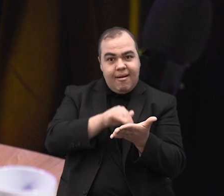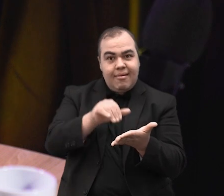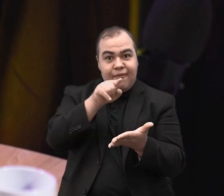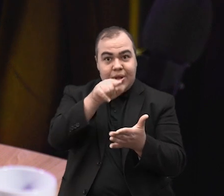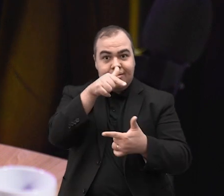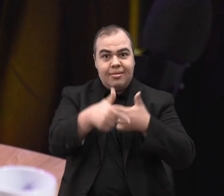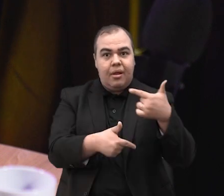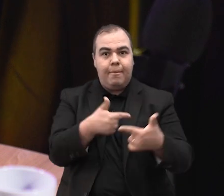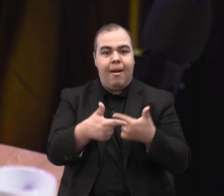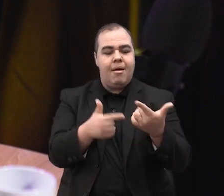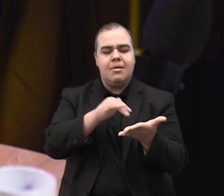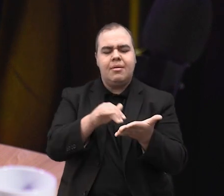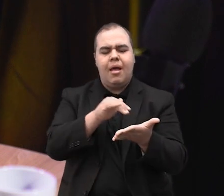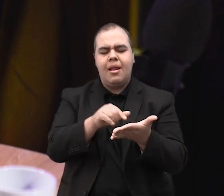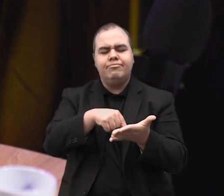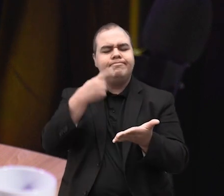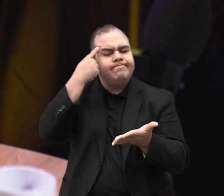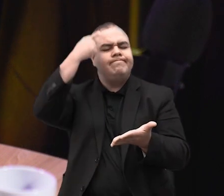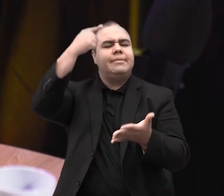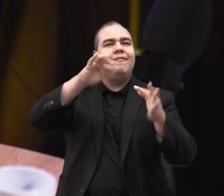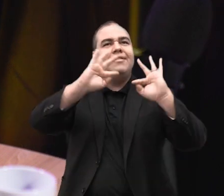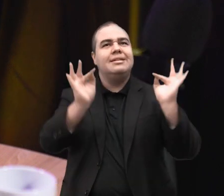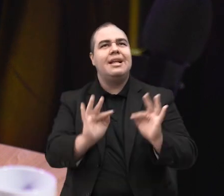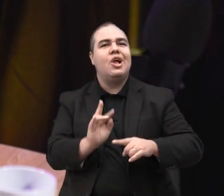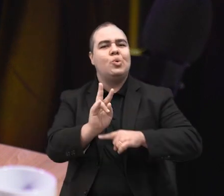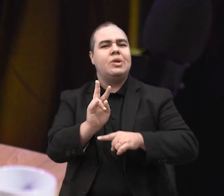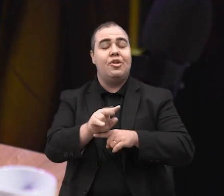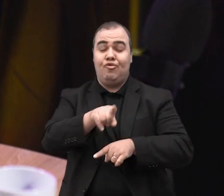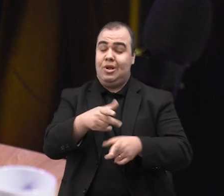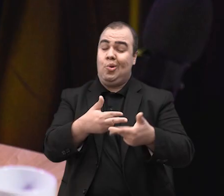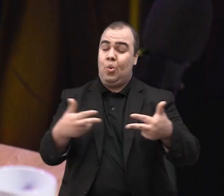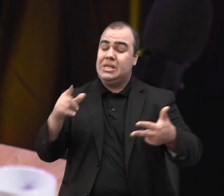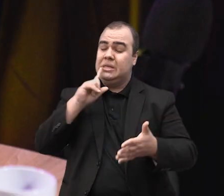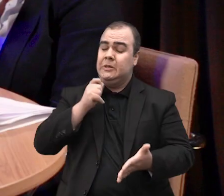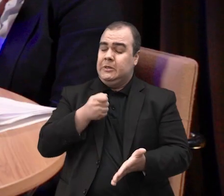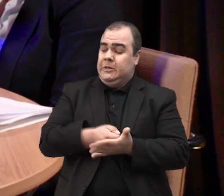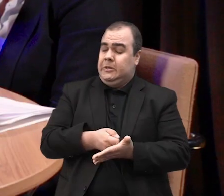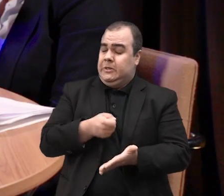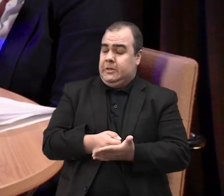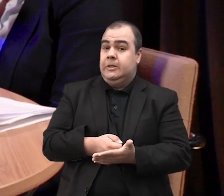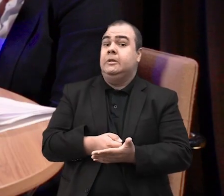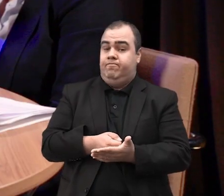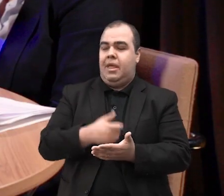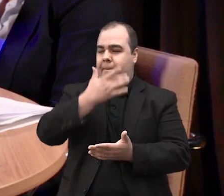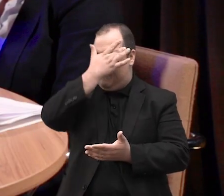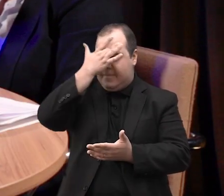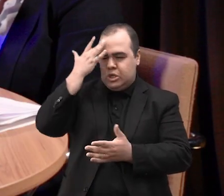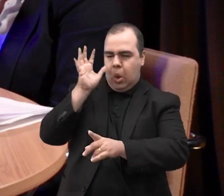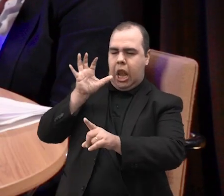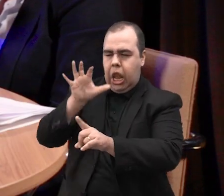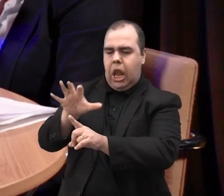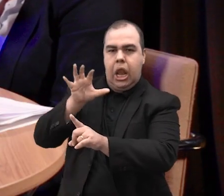onde é que a sua secretaria traz a ideia de felicidade cuidado porque eu sei que você trata de coisas duríssimas né proteção pessoas